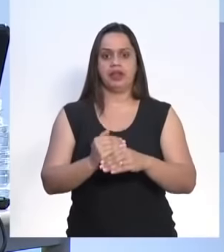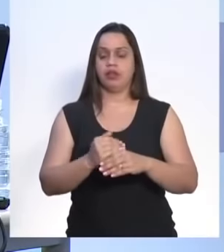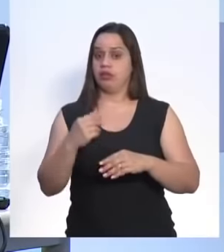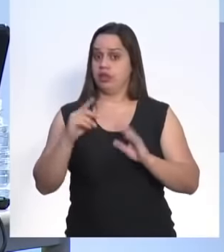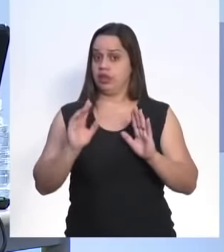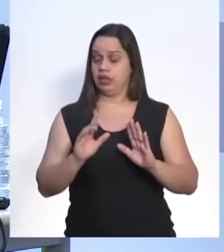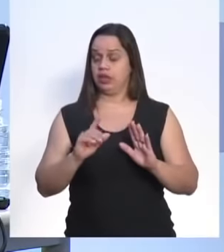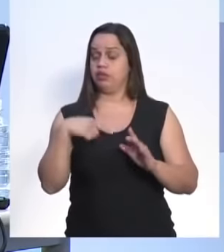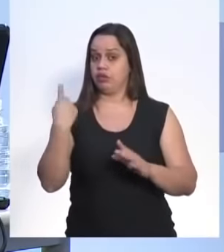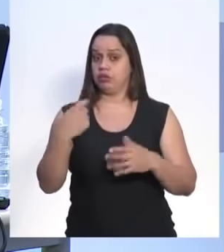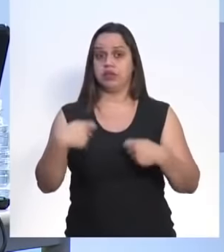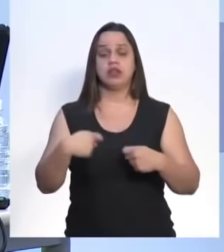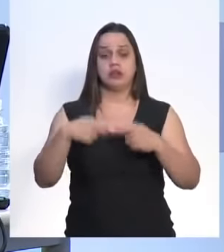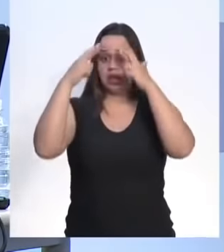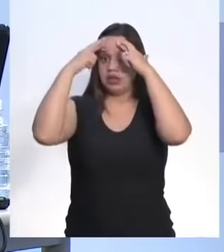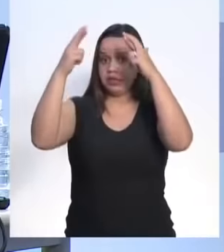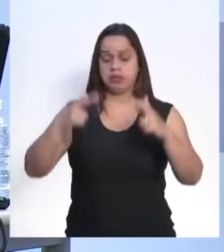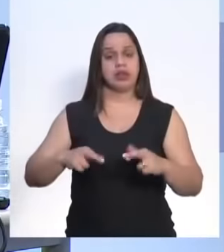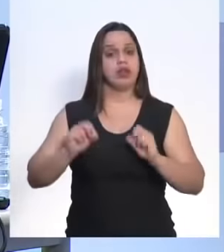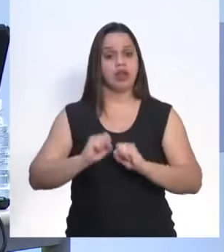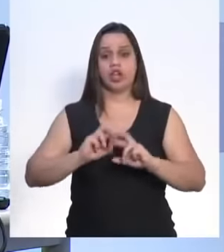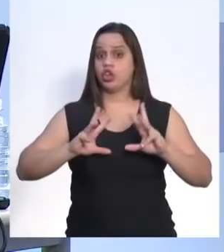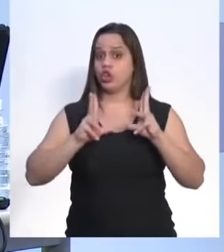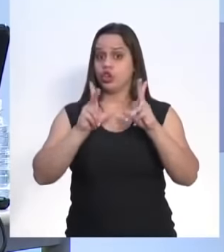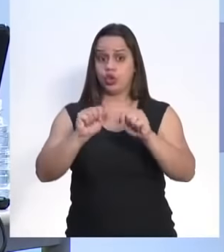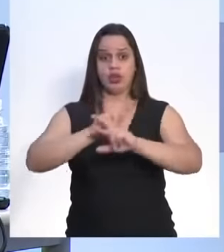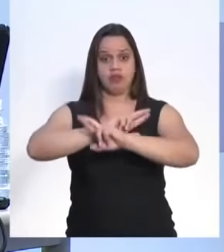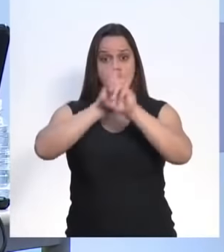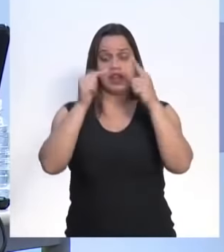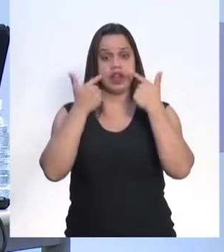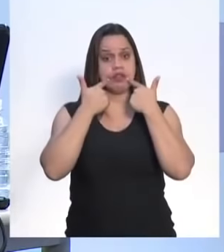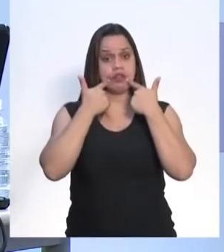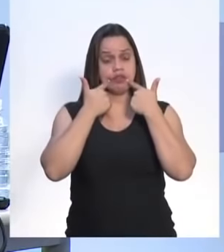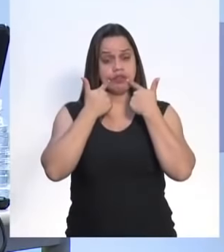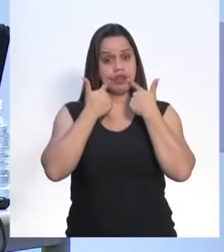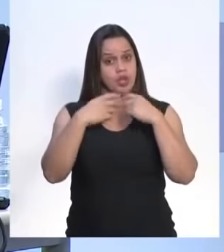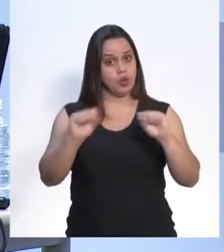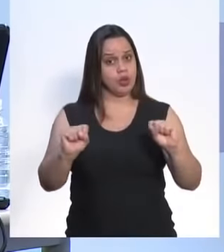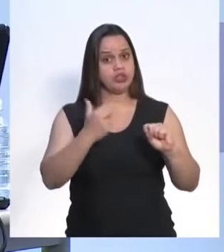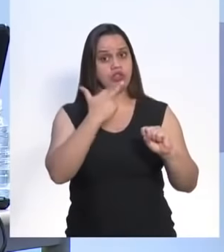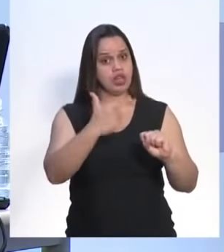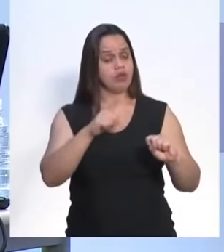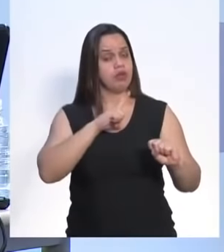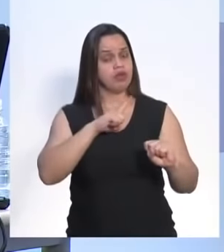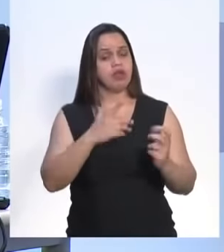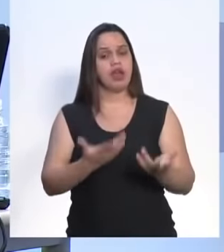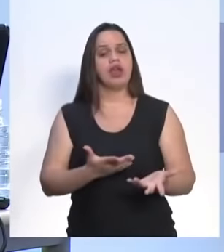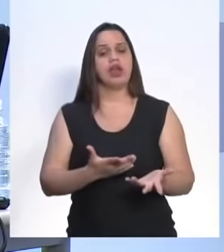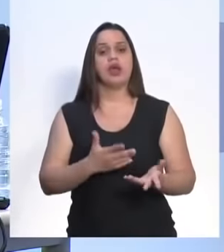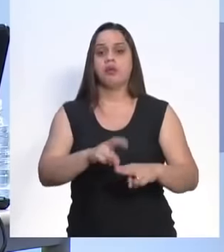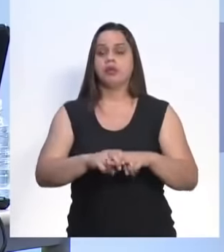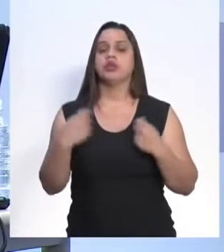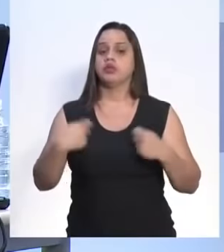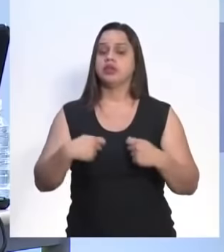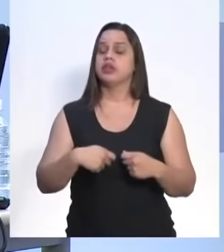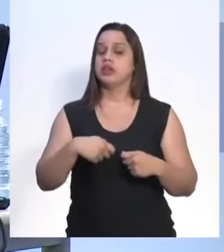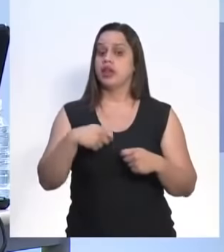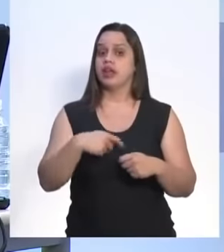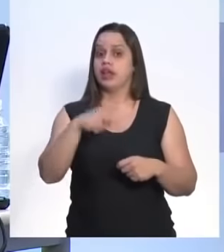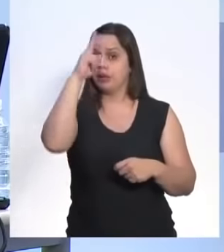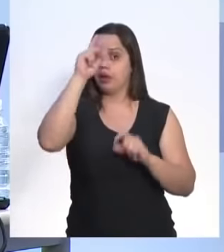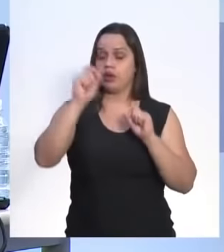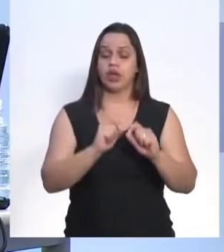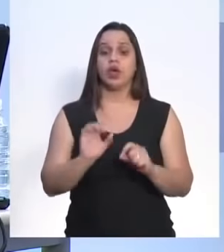nossa linguagem. As nossas variações que a língua coloca. Só que tem que lembrar o que eu falei ontem. Qual é o melhor momento e o contexto